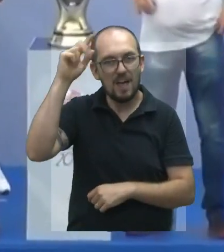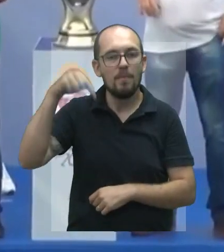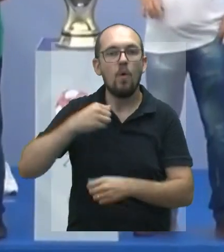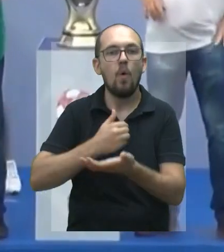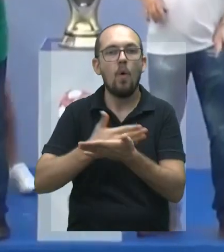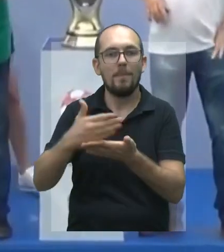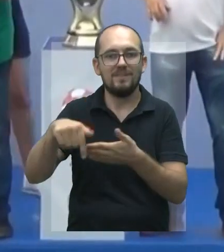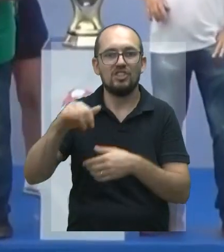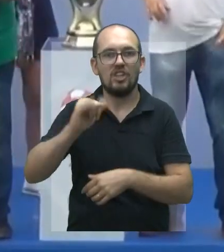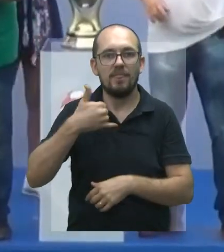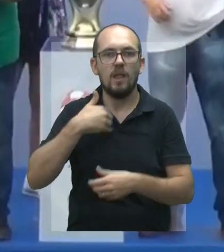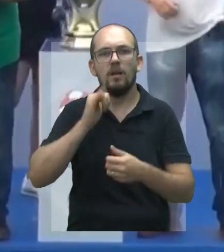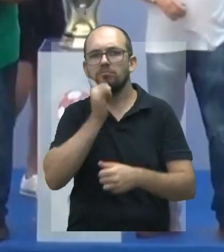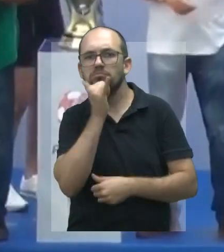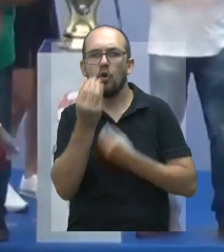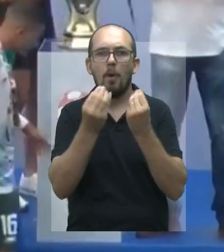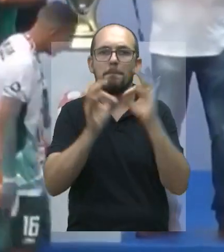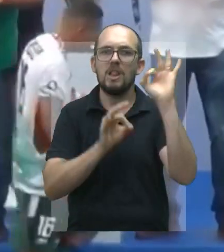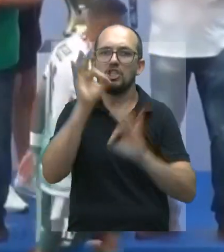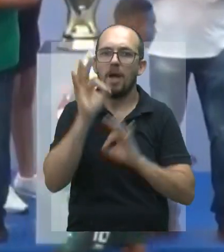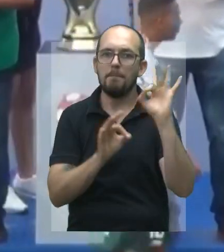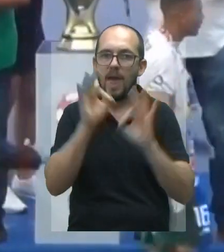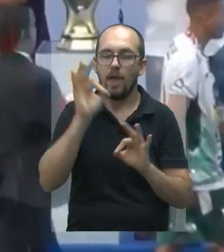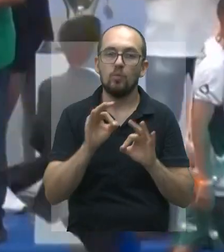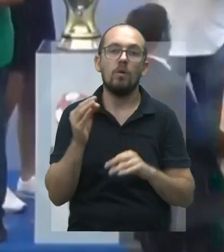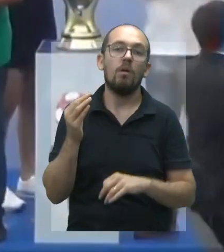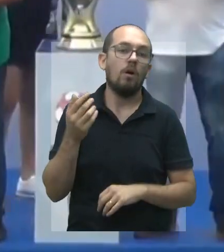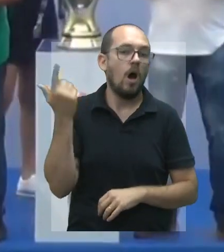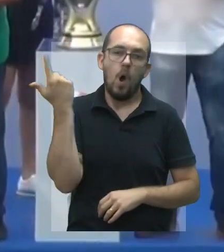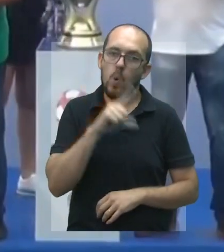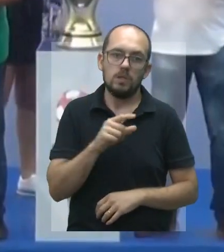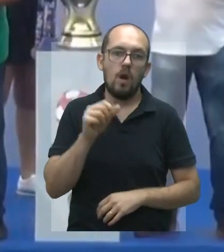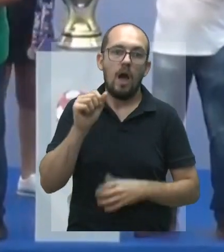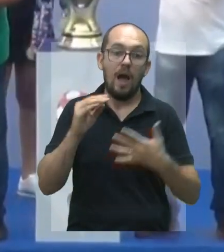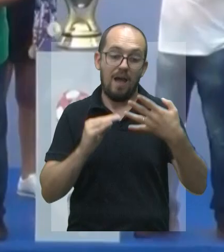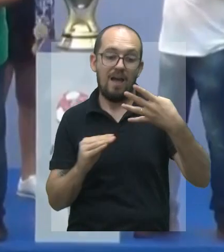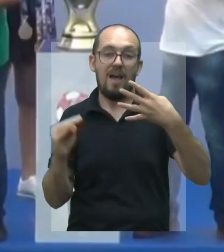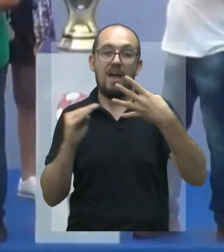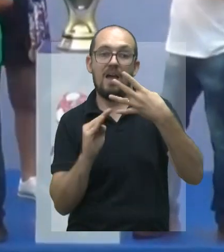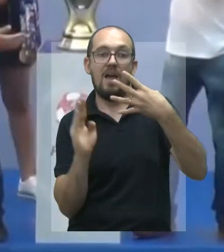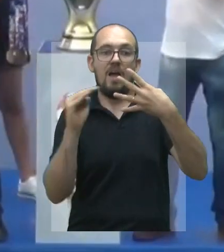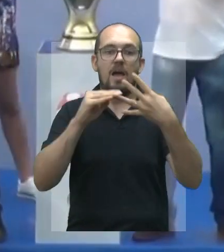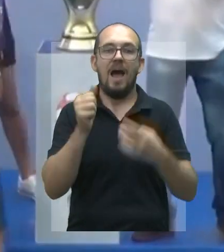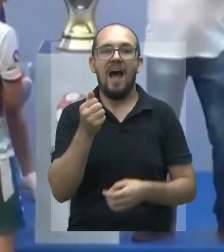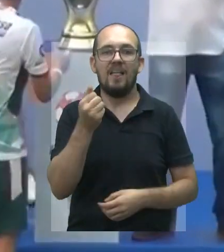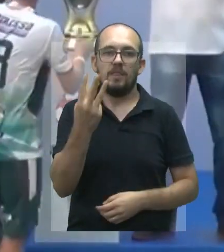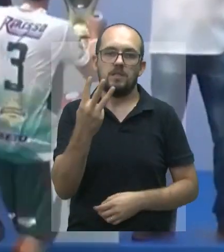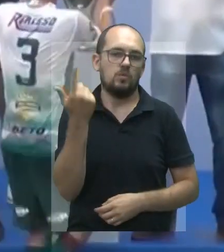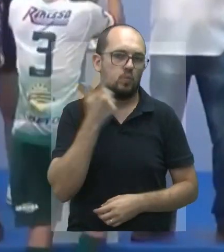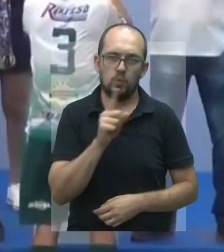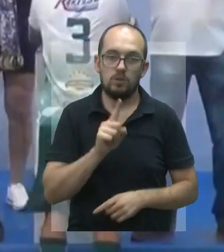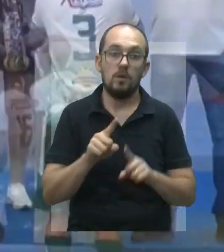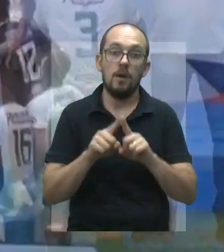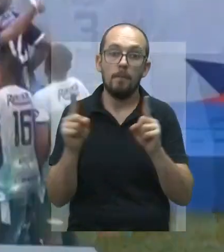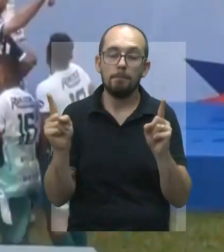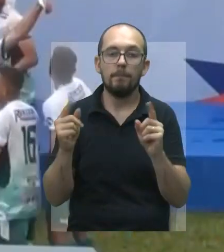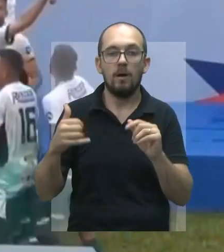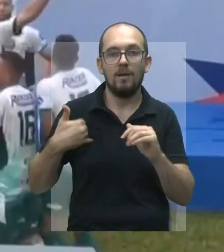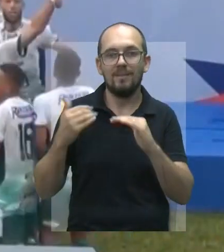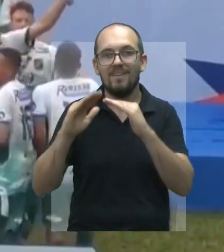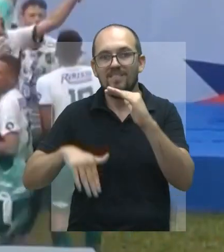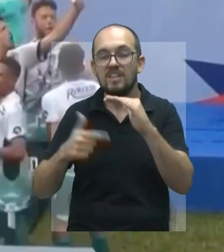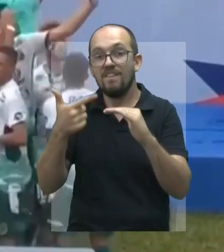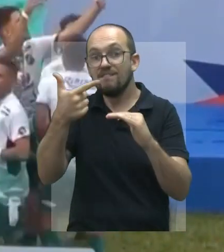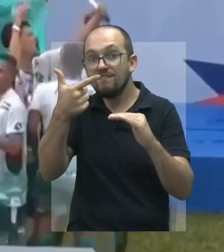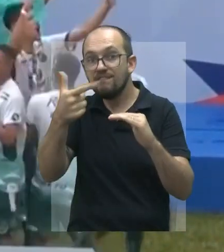o planejamento aí do clube, que não conseguiu acesso para a Série A3, mas conseguiu aí muitos jogadores que era daquele time